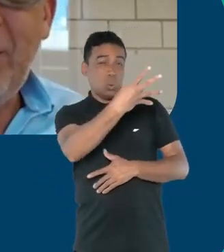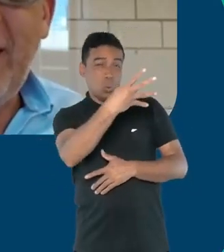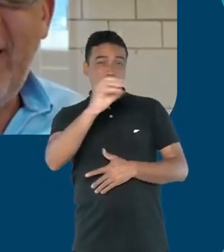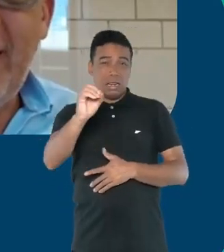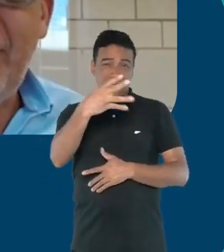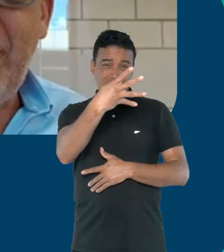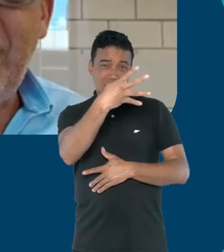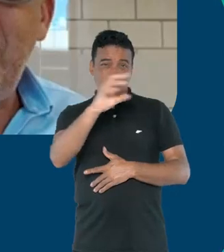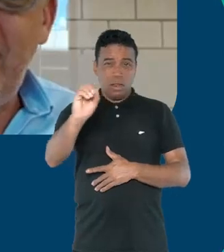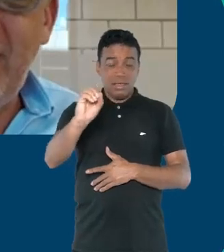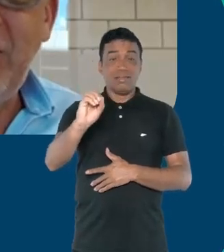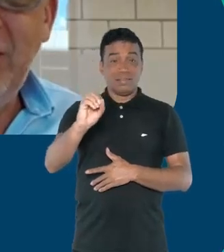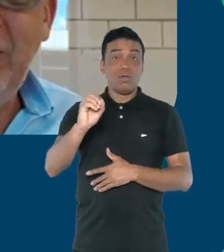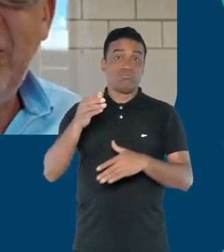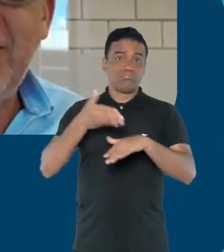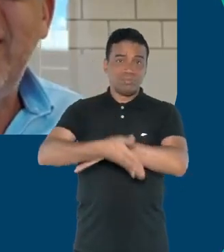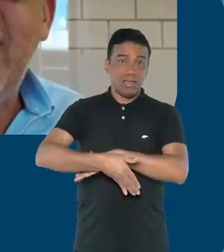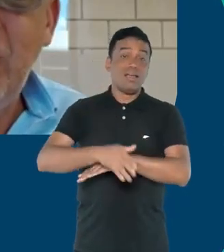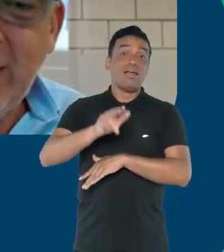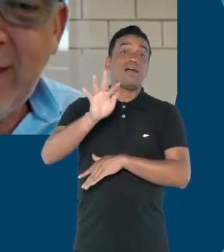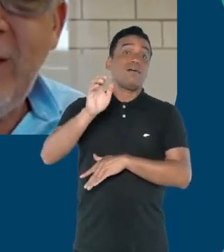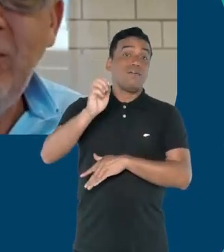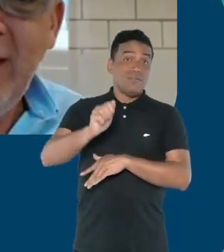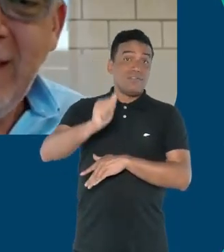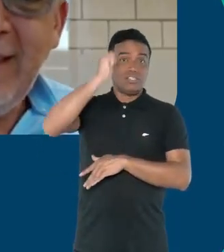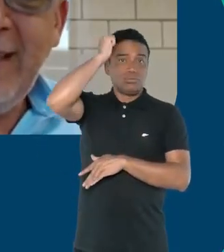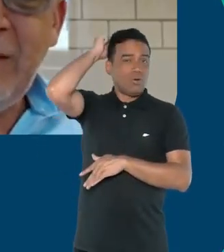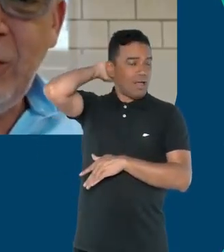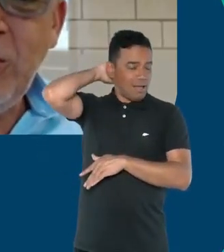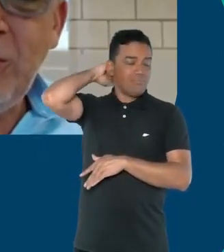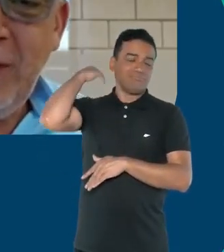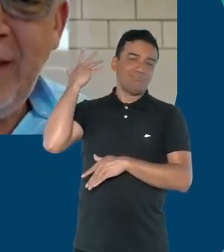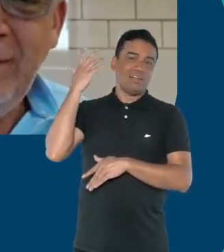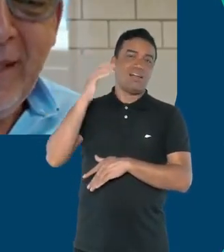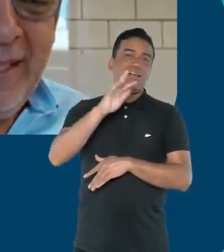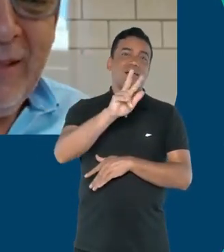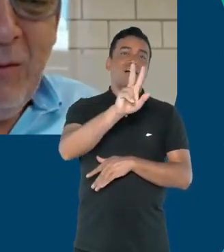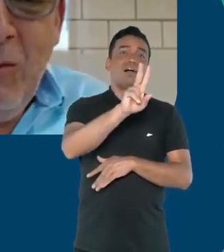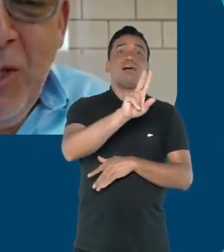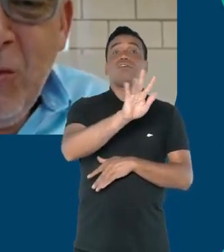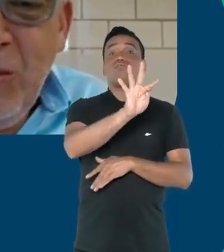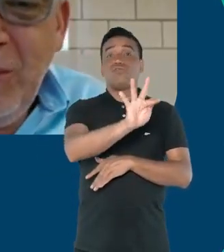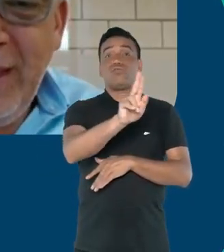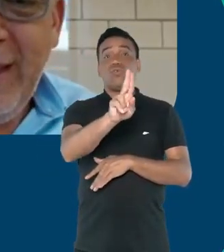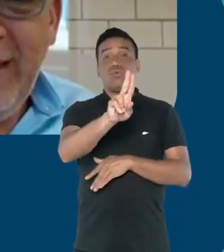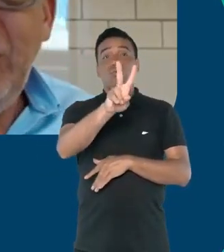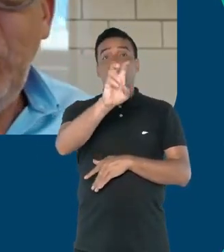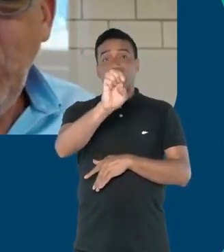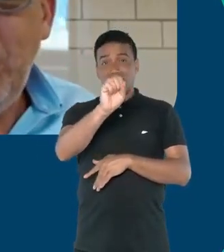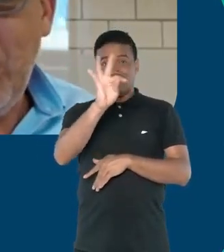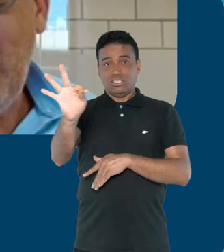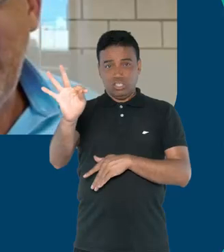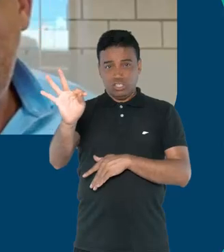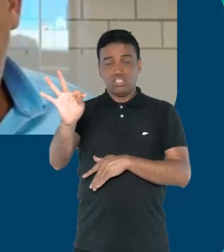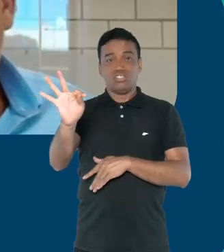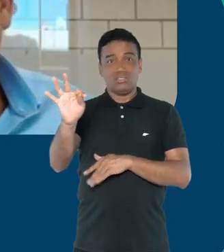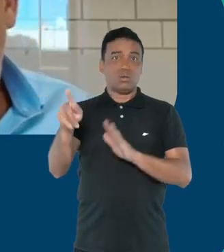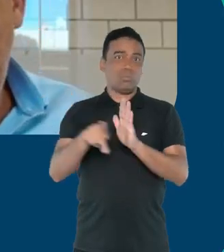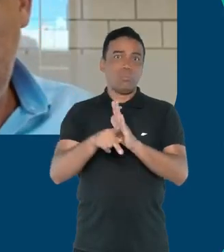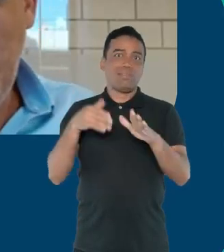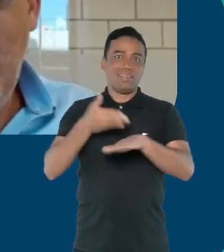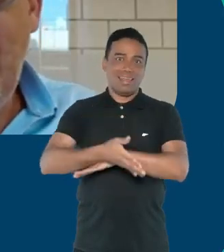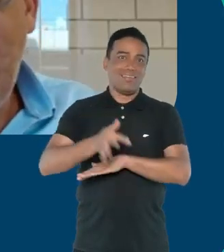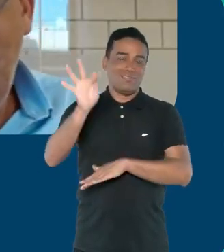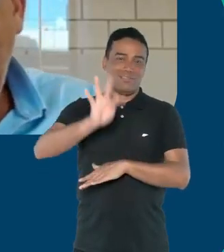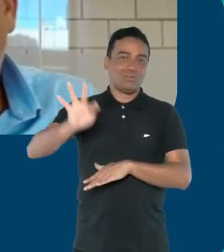vestibular para a FUVEST e fui fazer graduação, né, na filosofia, com um único intuito, porque eu conhecia muito